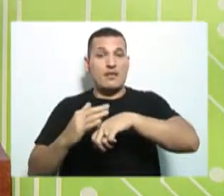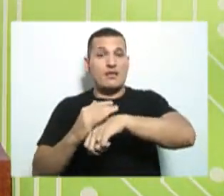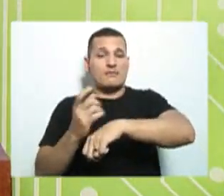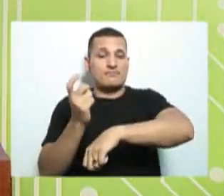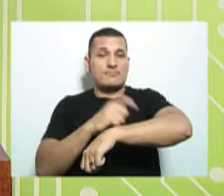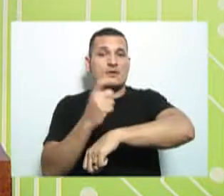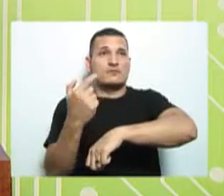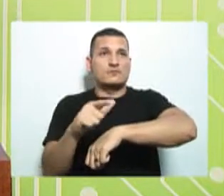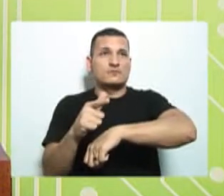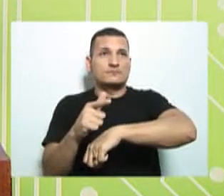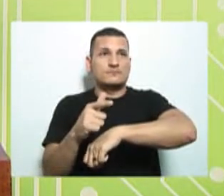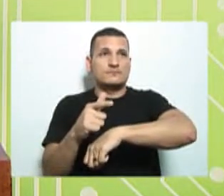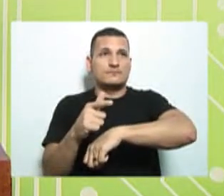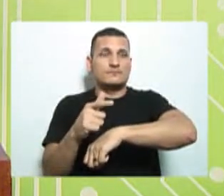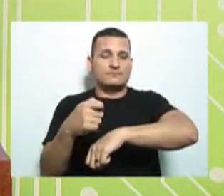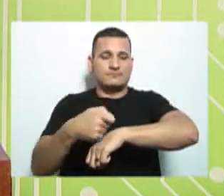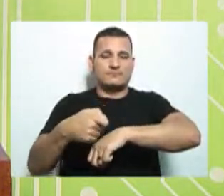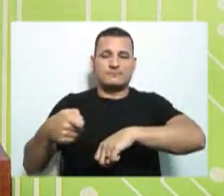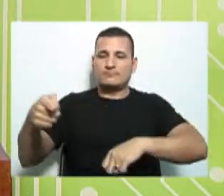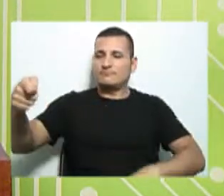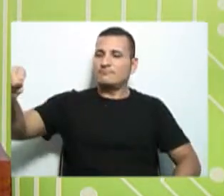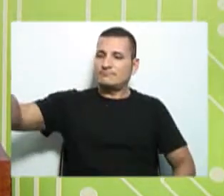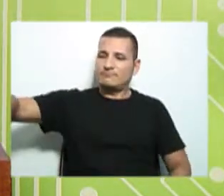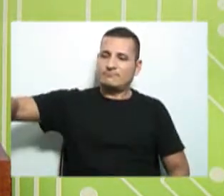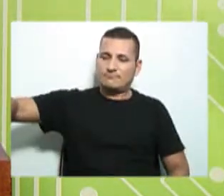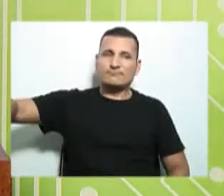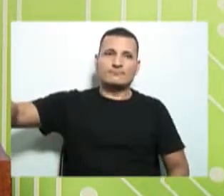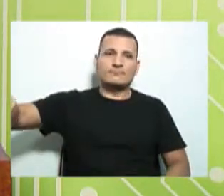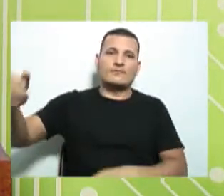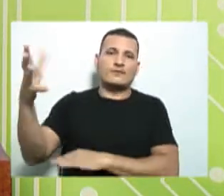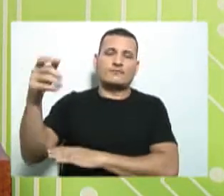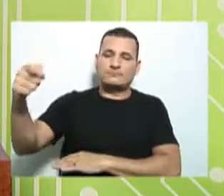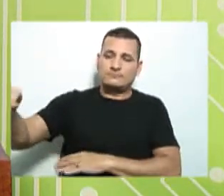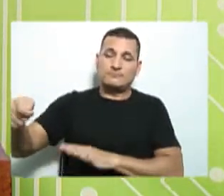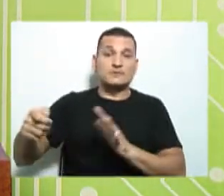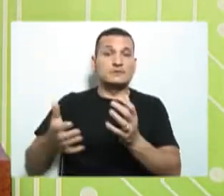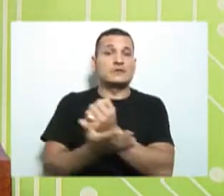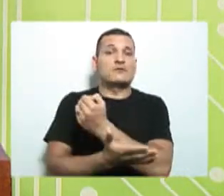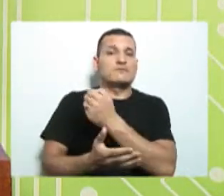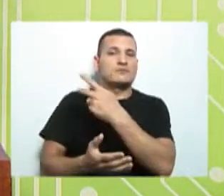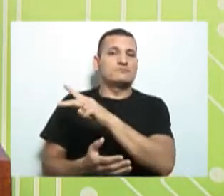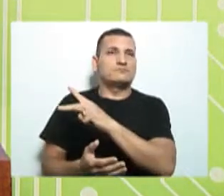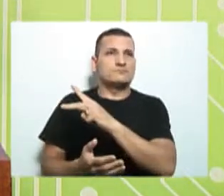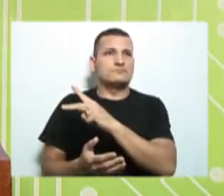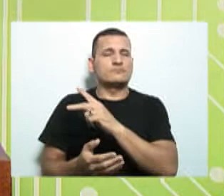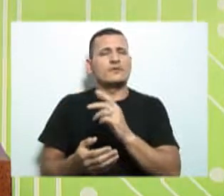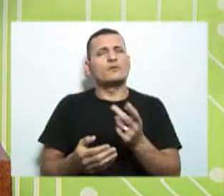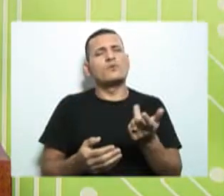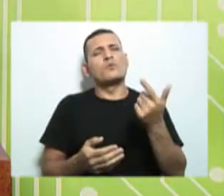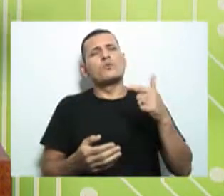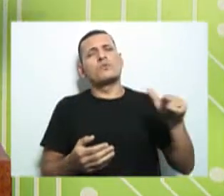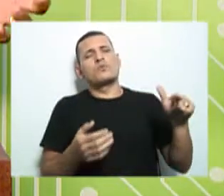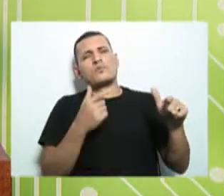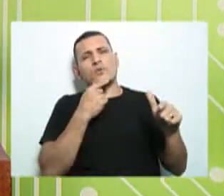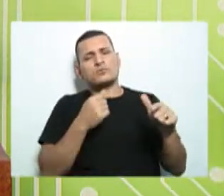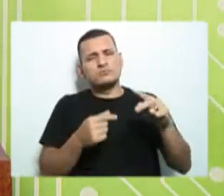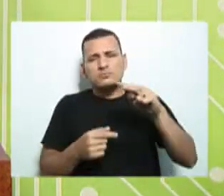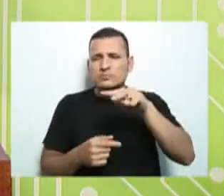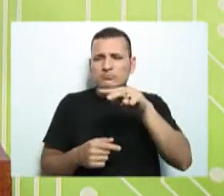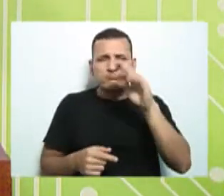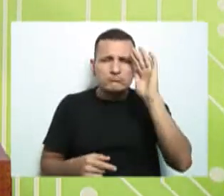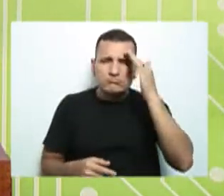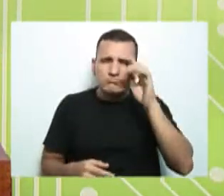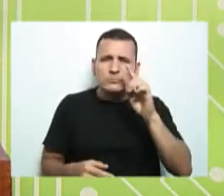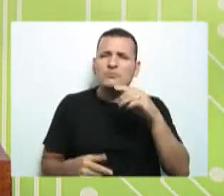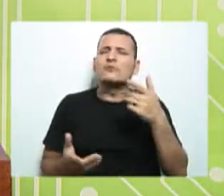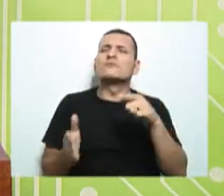mestre foi lá e colocou o escorpião no arbusto e salvou o escorpião. O discípulo que estava olhando não entendeu muito bem a situação e